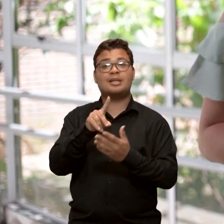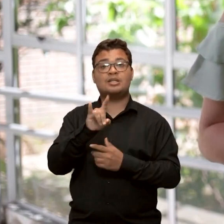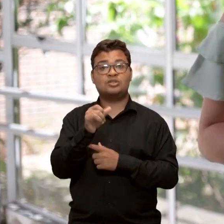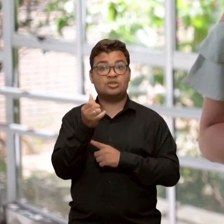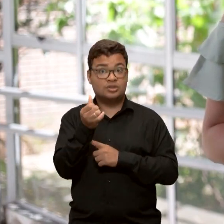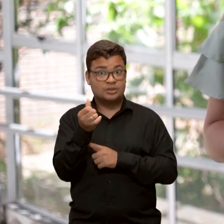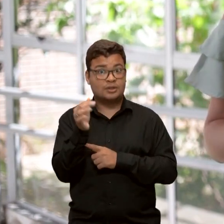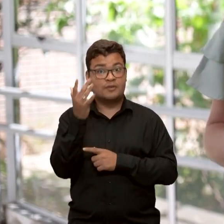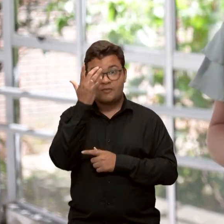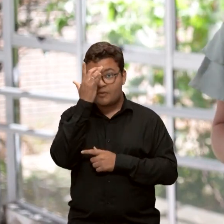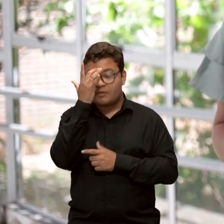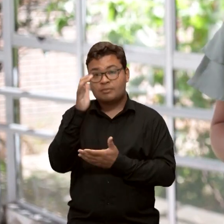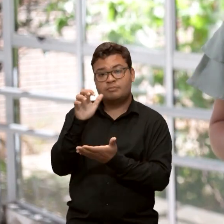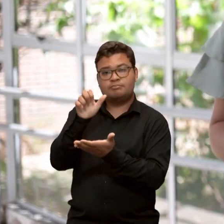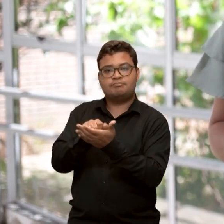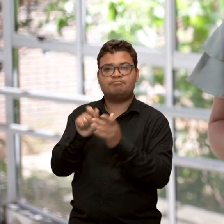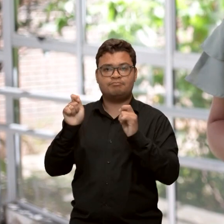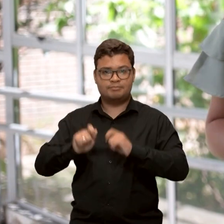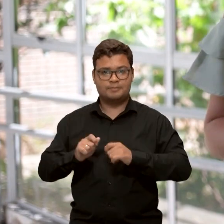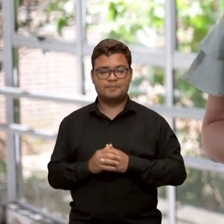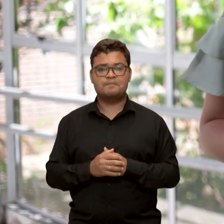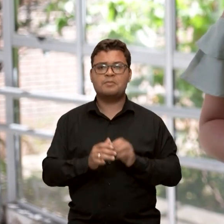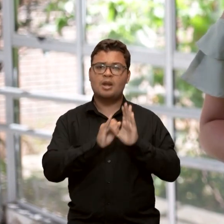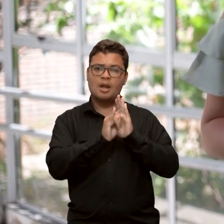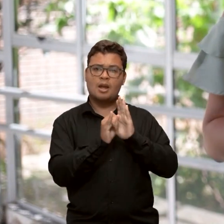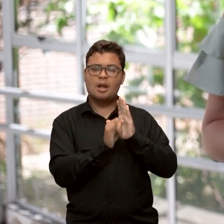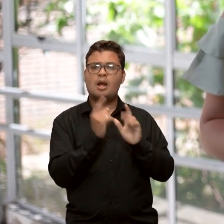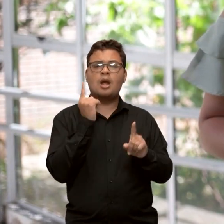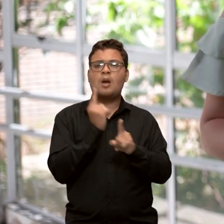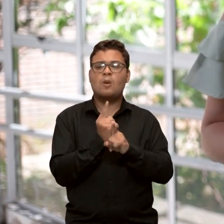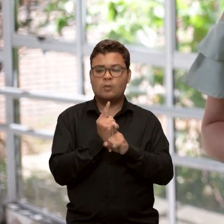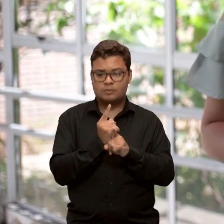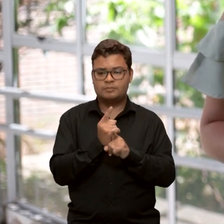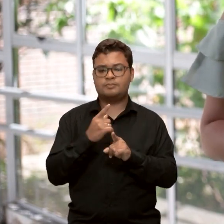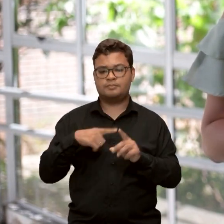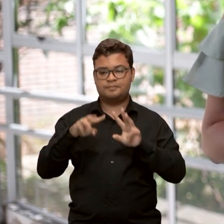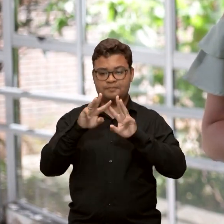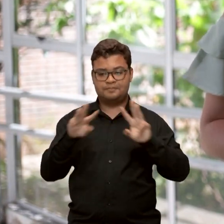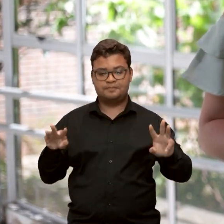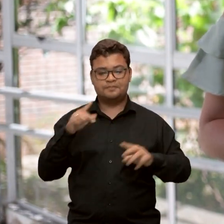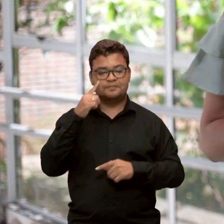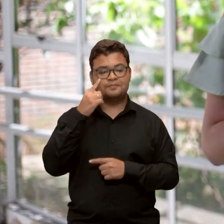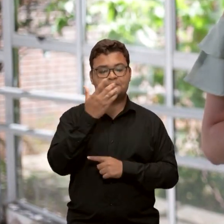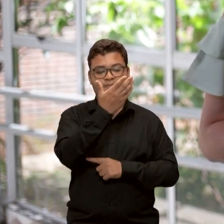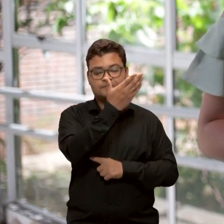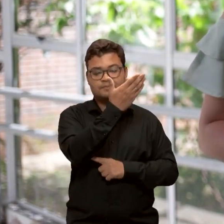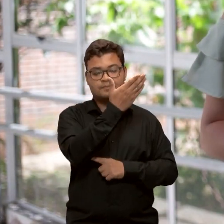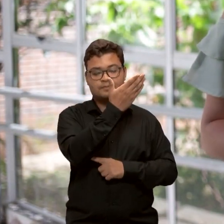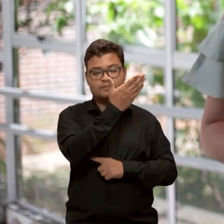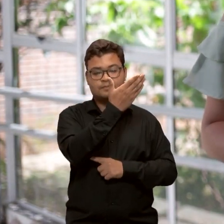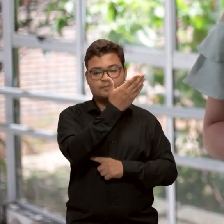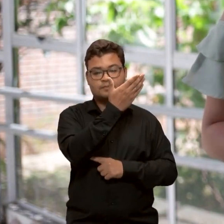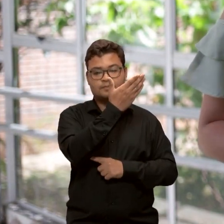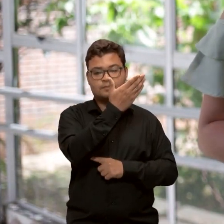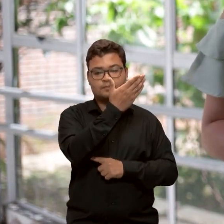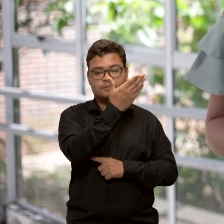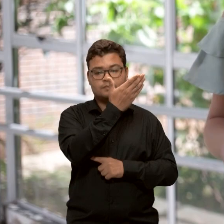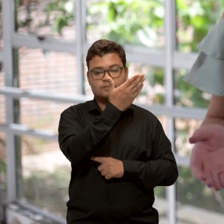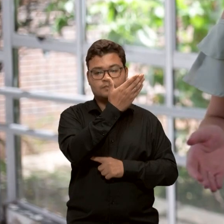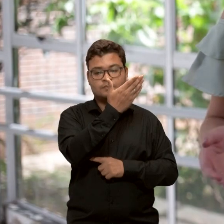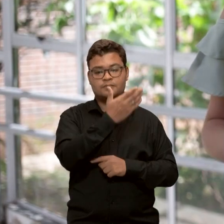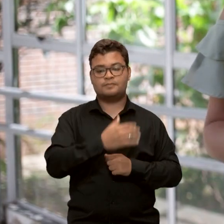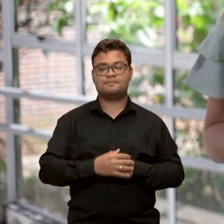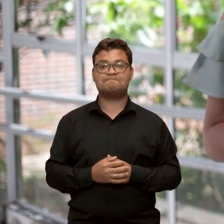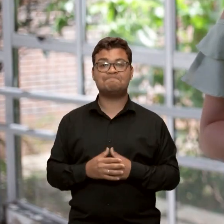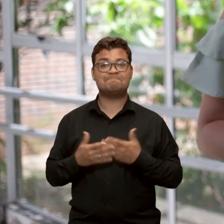Projeto e Cidade da Faculdade de Artes Visuais da UFG. Serão 14 vagas distribuídas em 2 linhas de